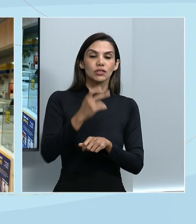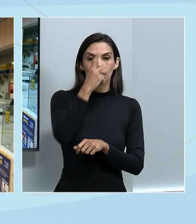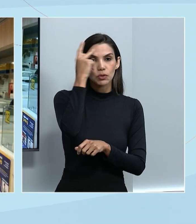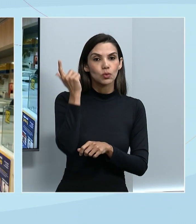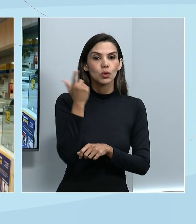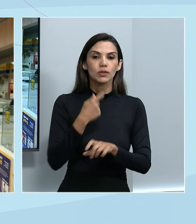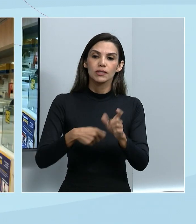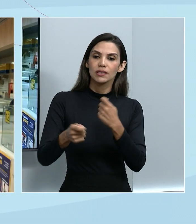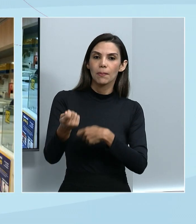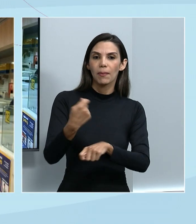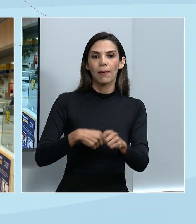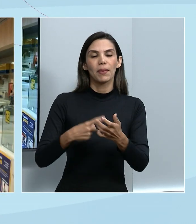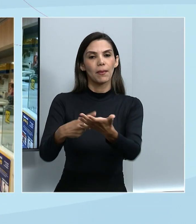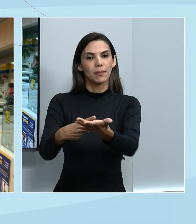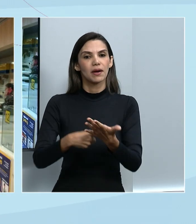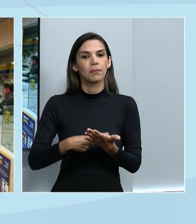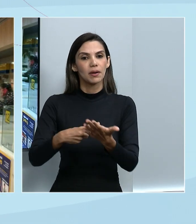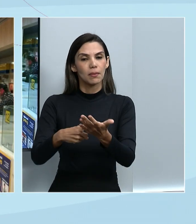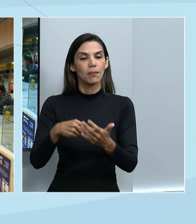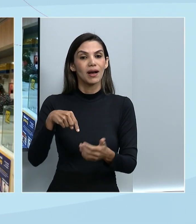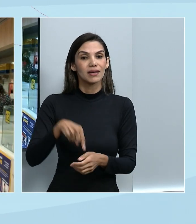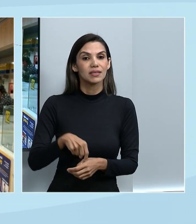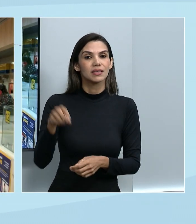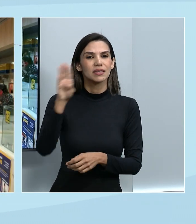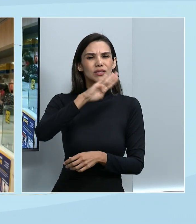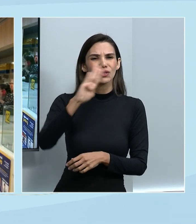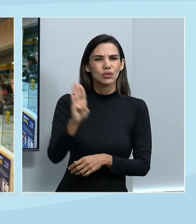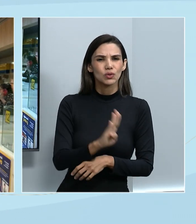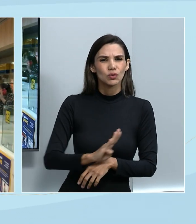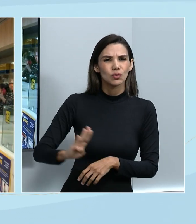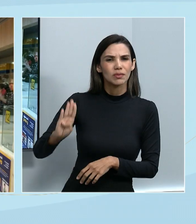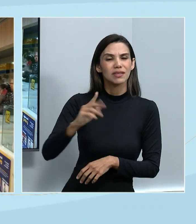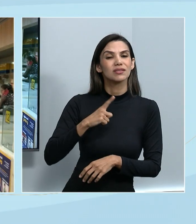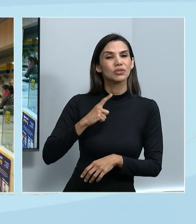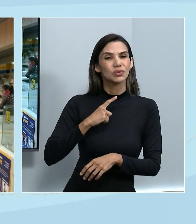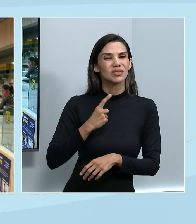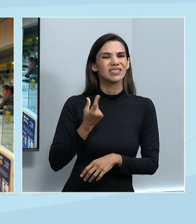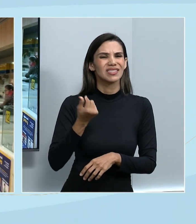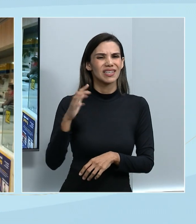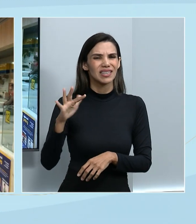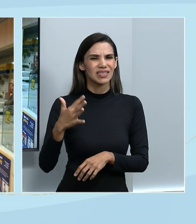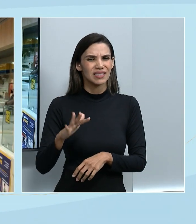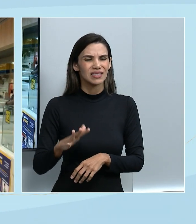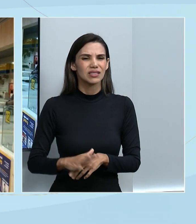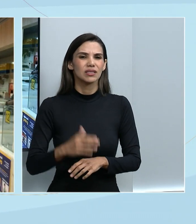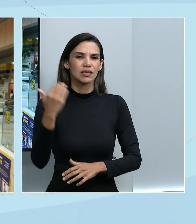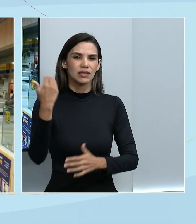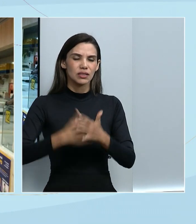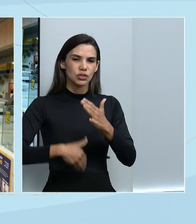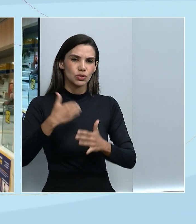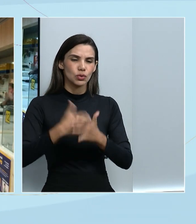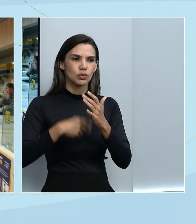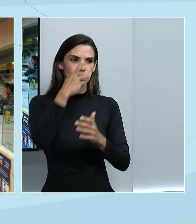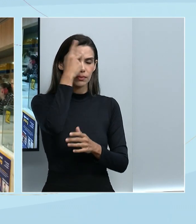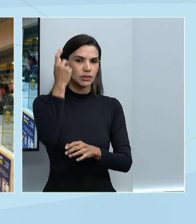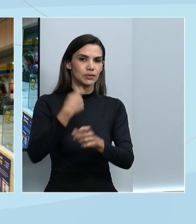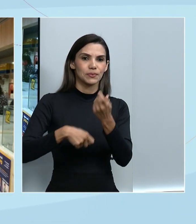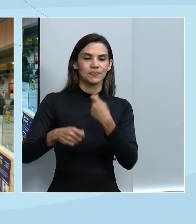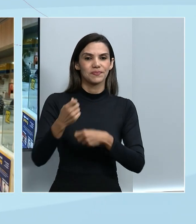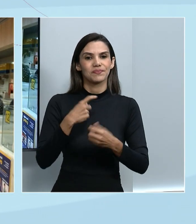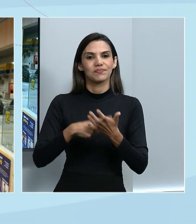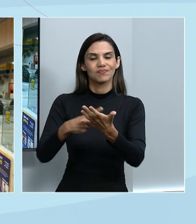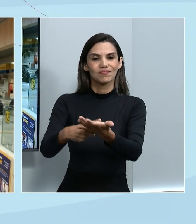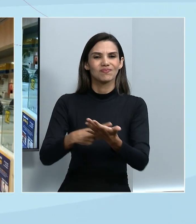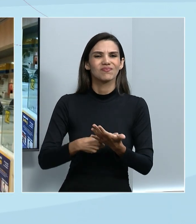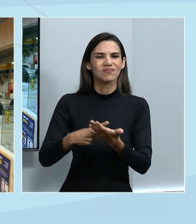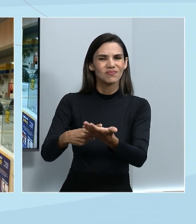financeira. Então, no Brasil, vão ser mais de 620 milhões de ofertas, com até 99% de desconto para as pessoas negociarem as dívidas, e